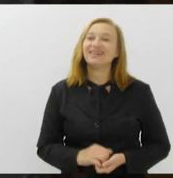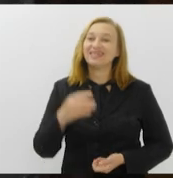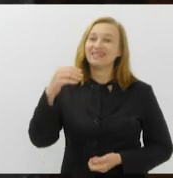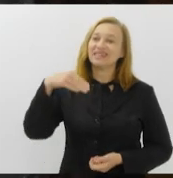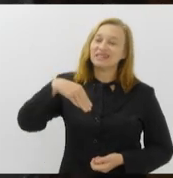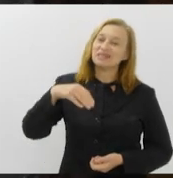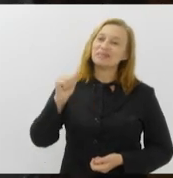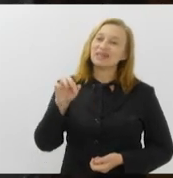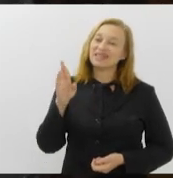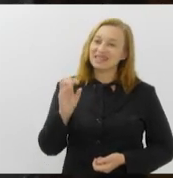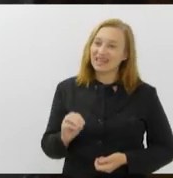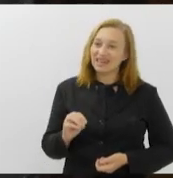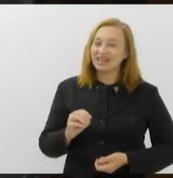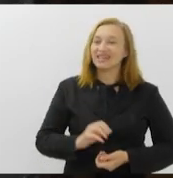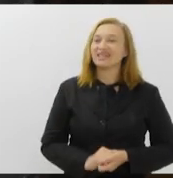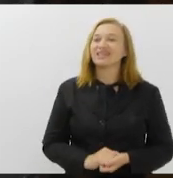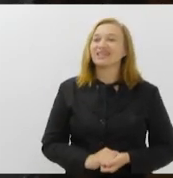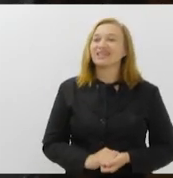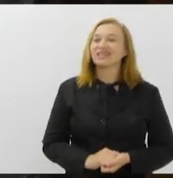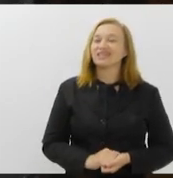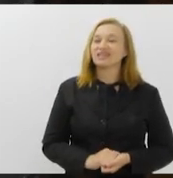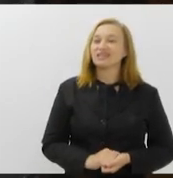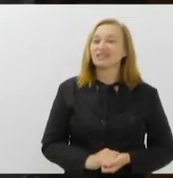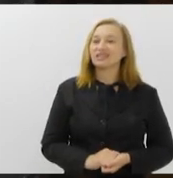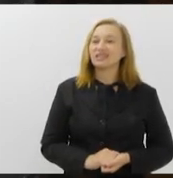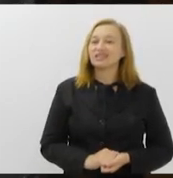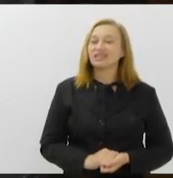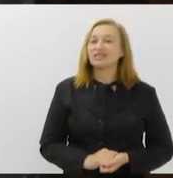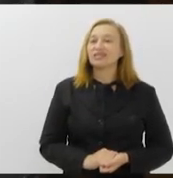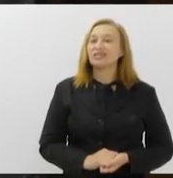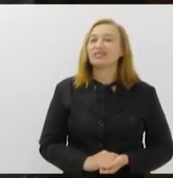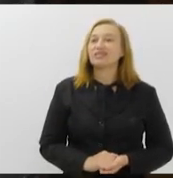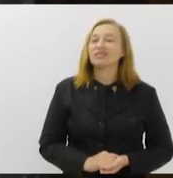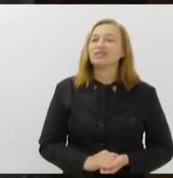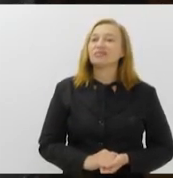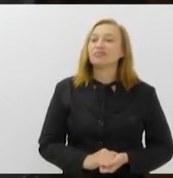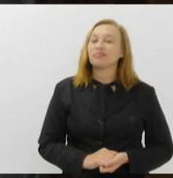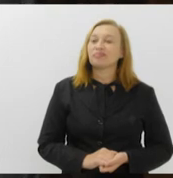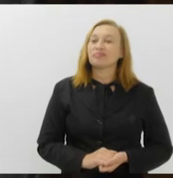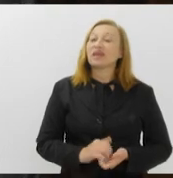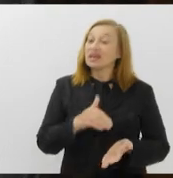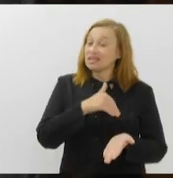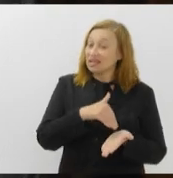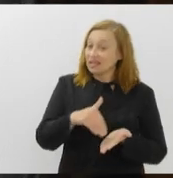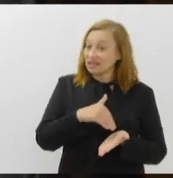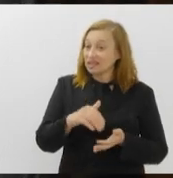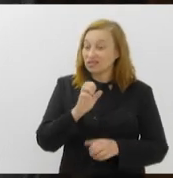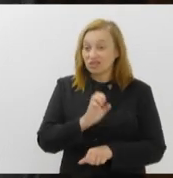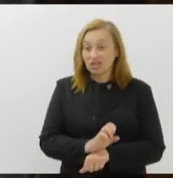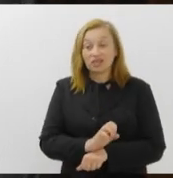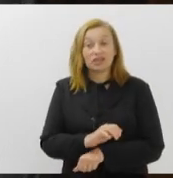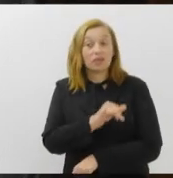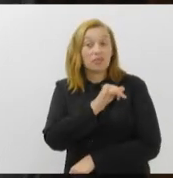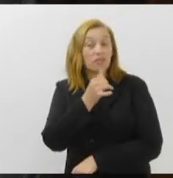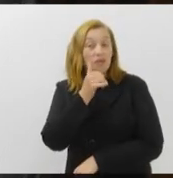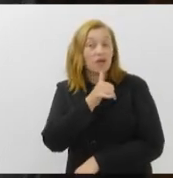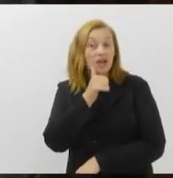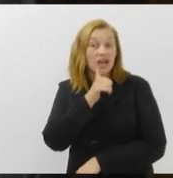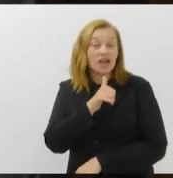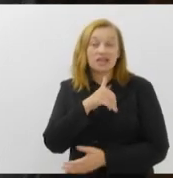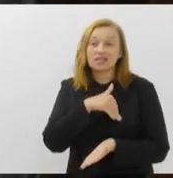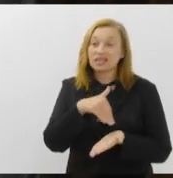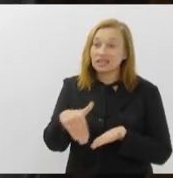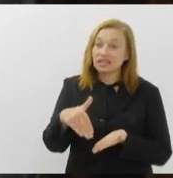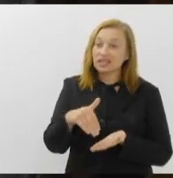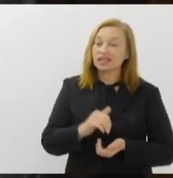Porto, estou aqui como superintendente interina da Secretaria de Estado da Mulher, essa secretaria